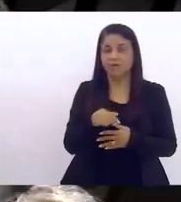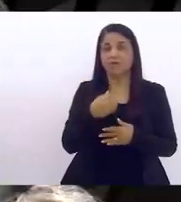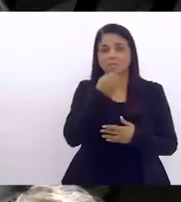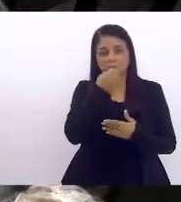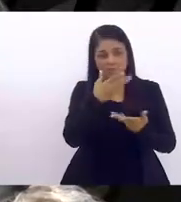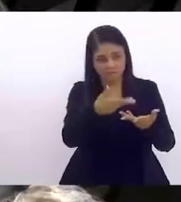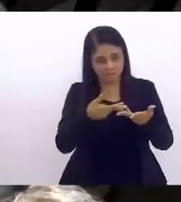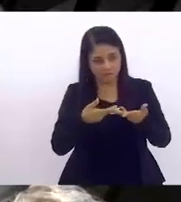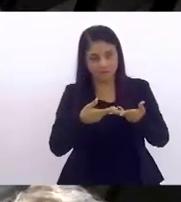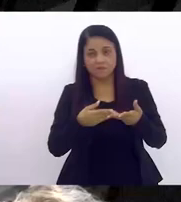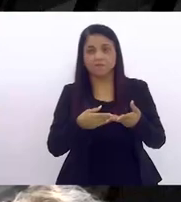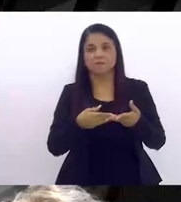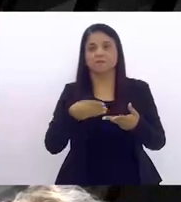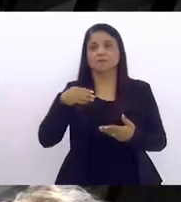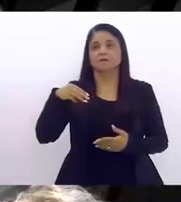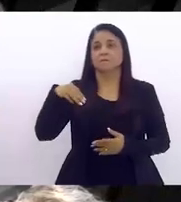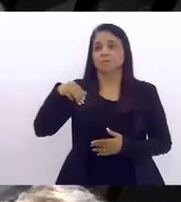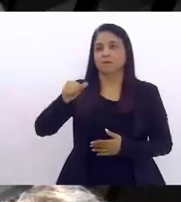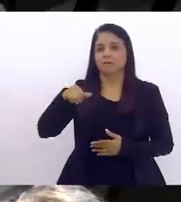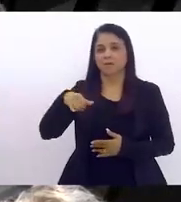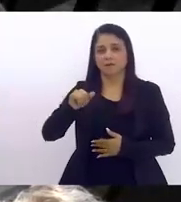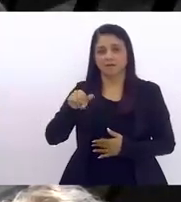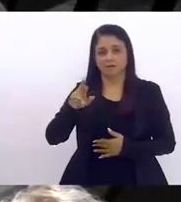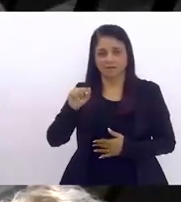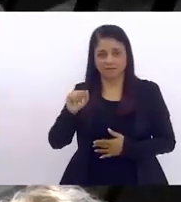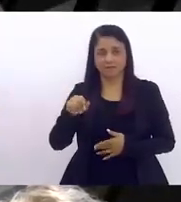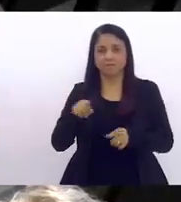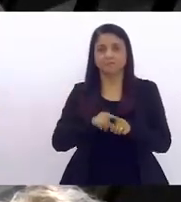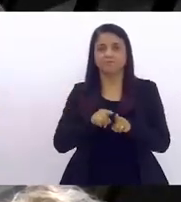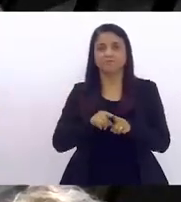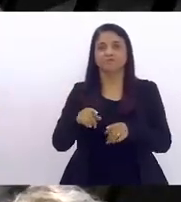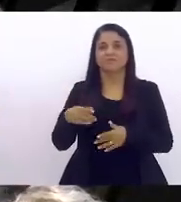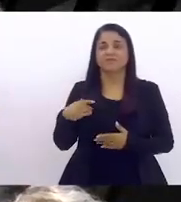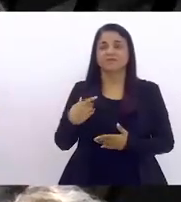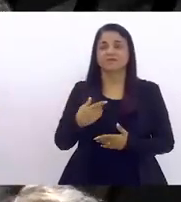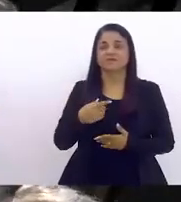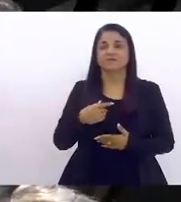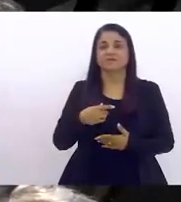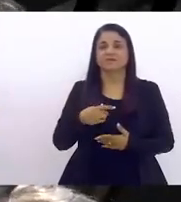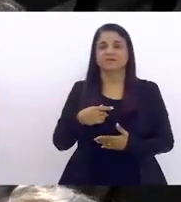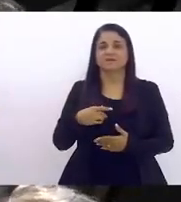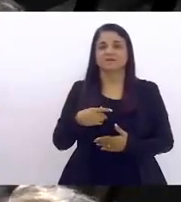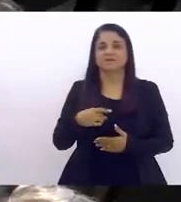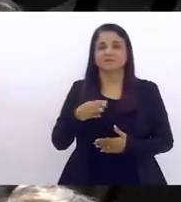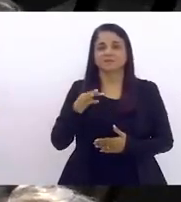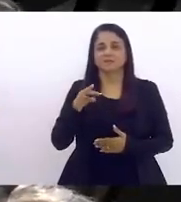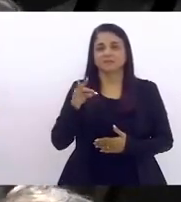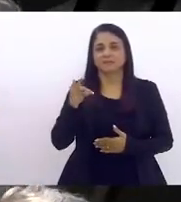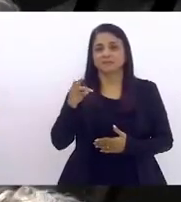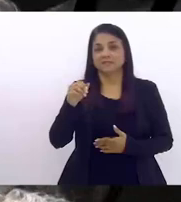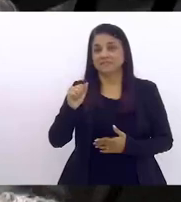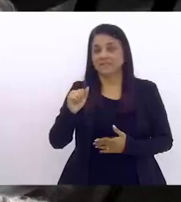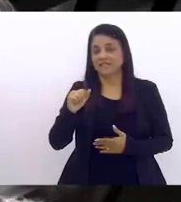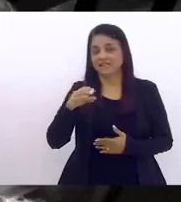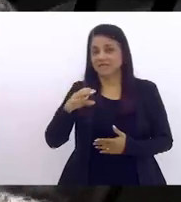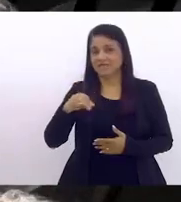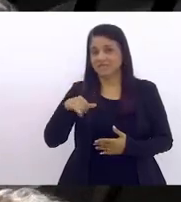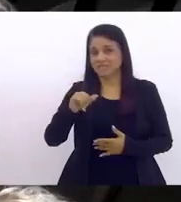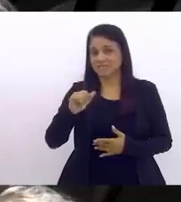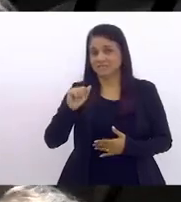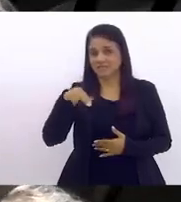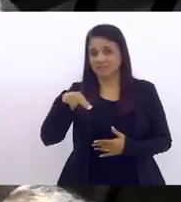Bem-vinda, Maiara. Então, chegou aqui a Taciane Ornelas,